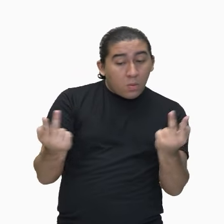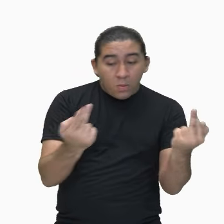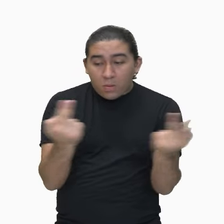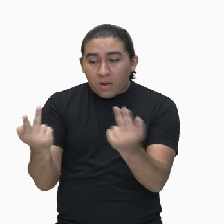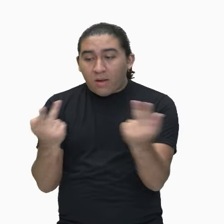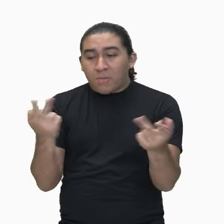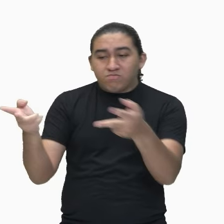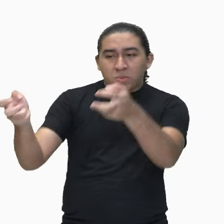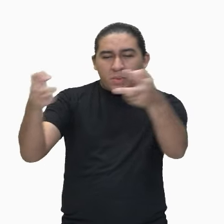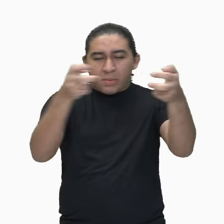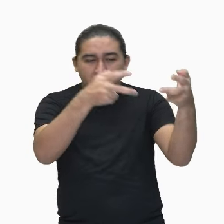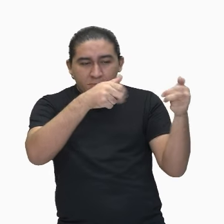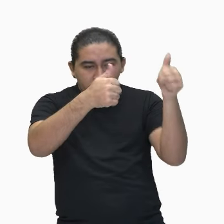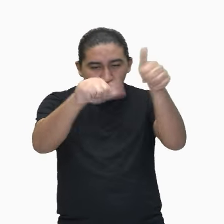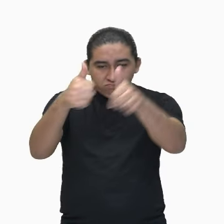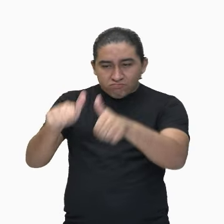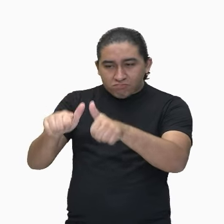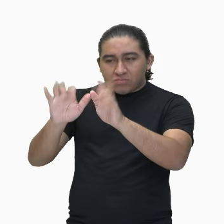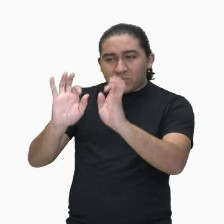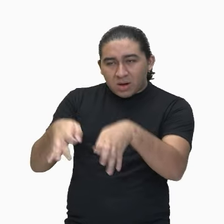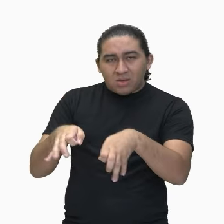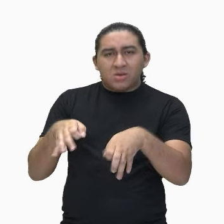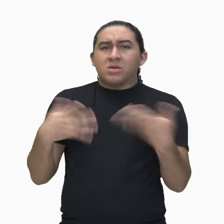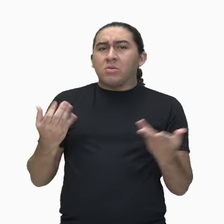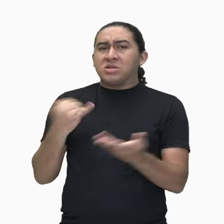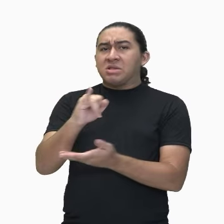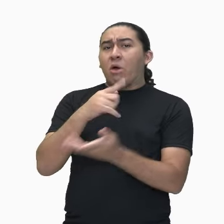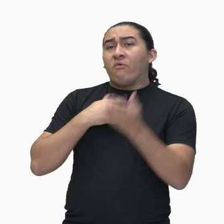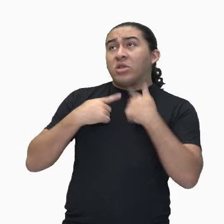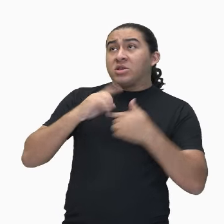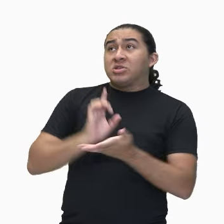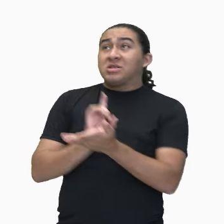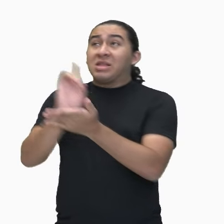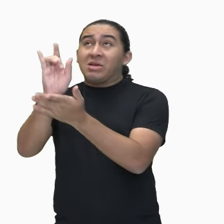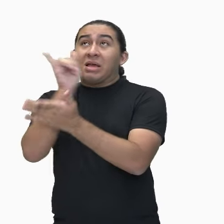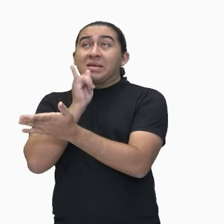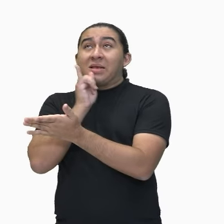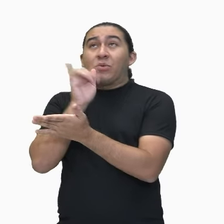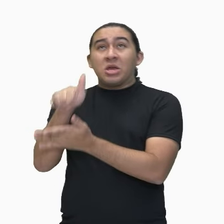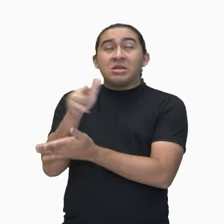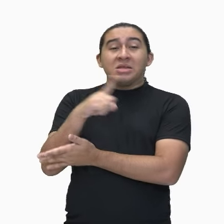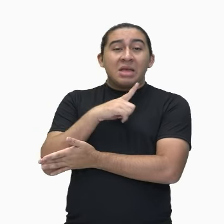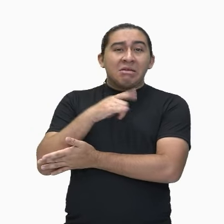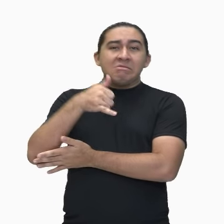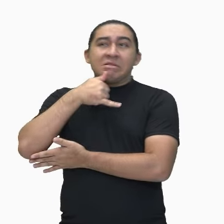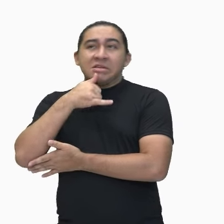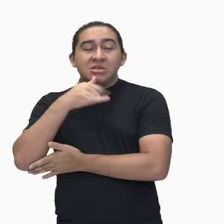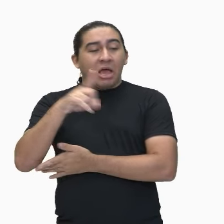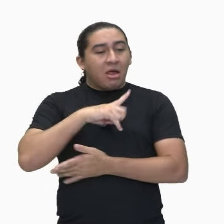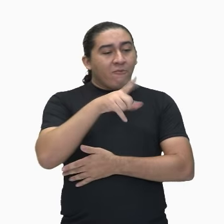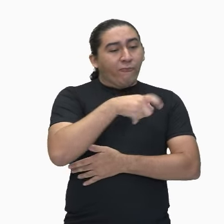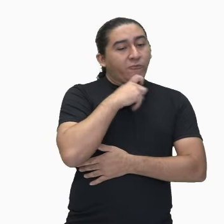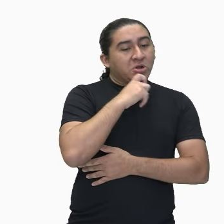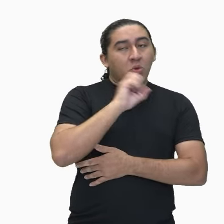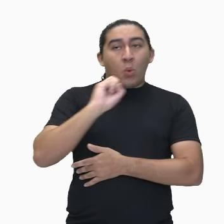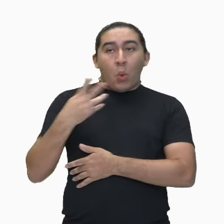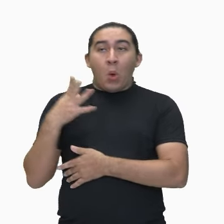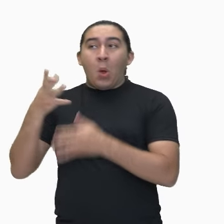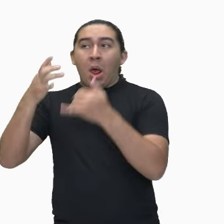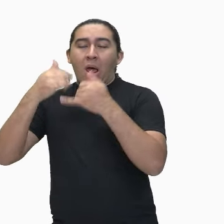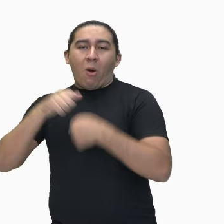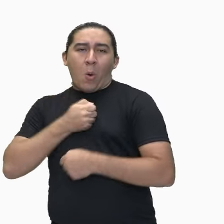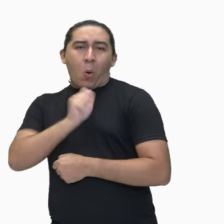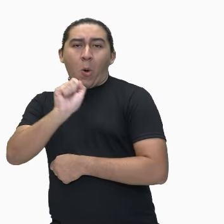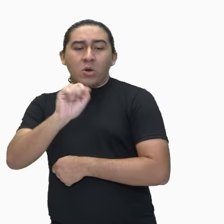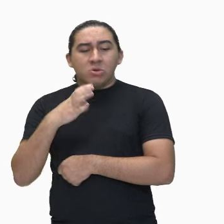começo a perceber isso daí. Então não é vontade de Deus que ficou frio, ou que ficou calor, ou que choveu, ou que